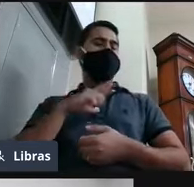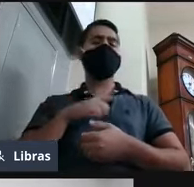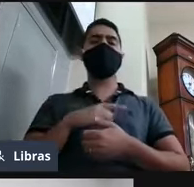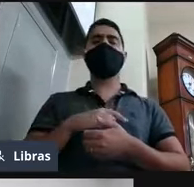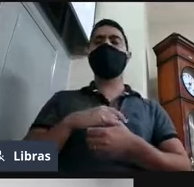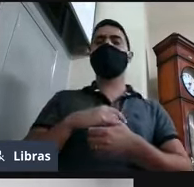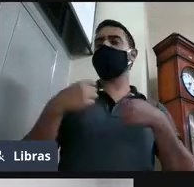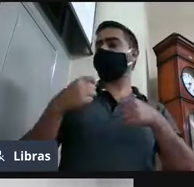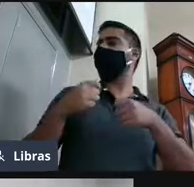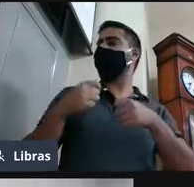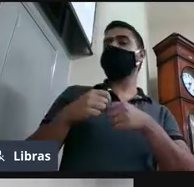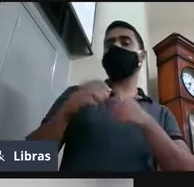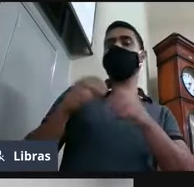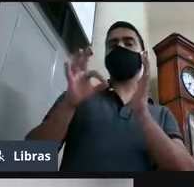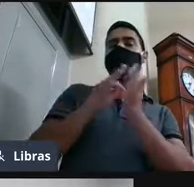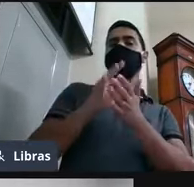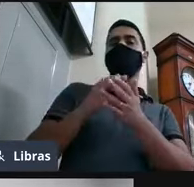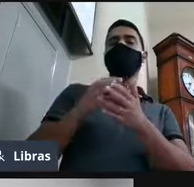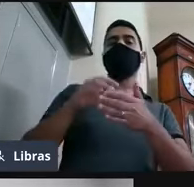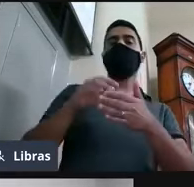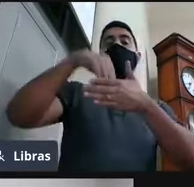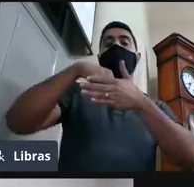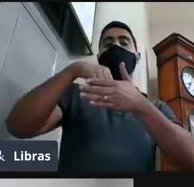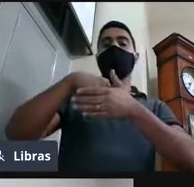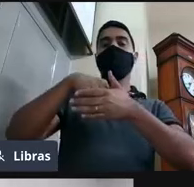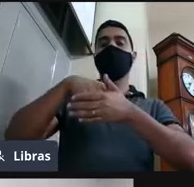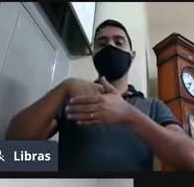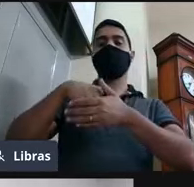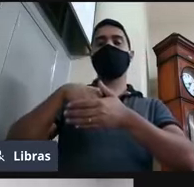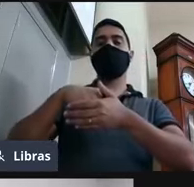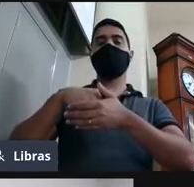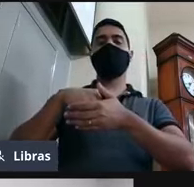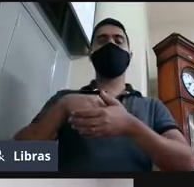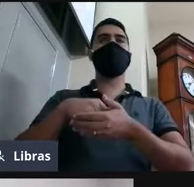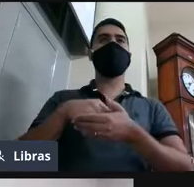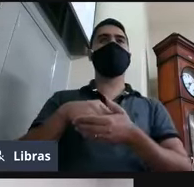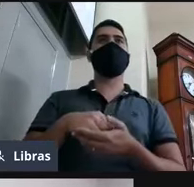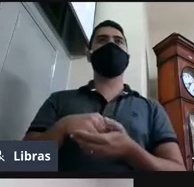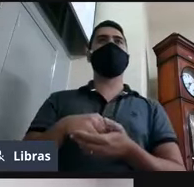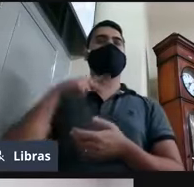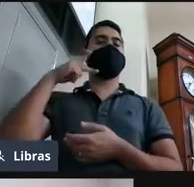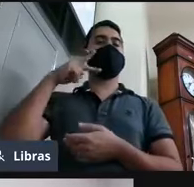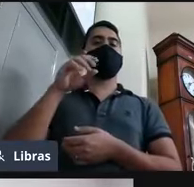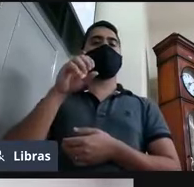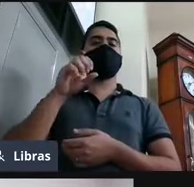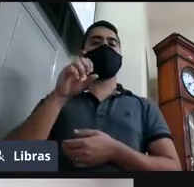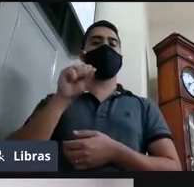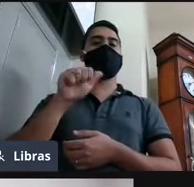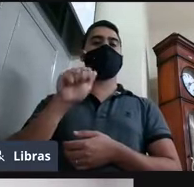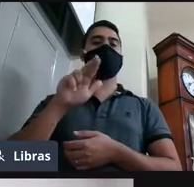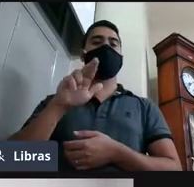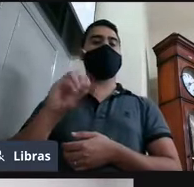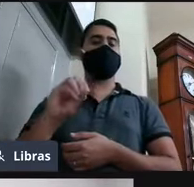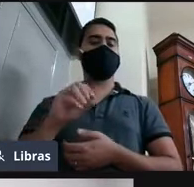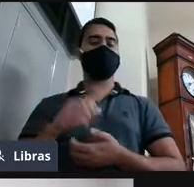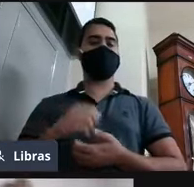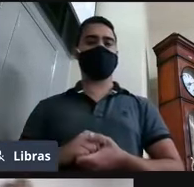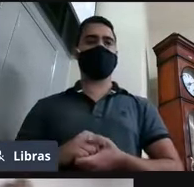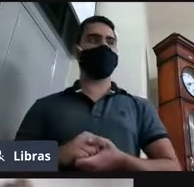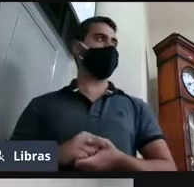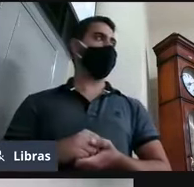anais da casa, o voto do doutor Aloísio Saulo Breves Balha. Diante de todo exposto, eu